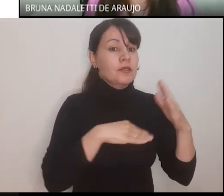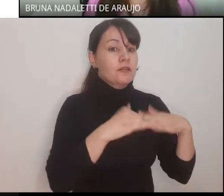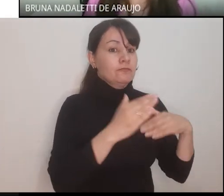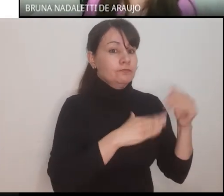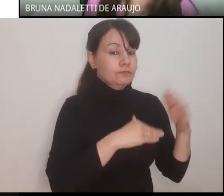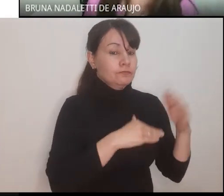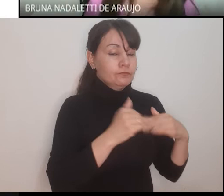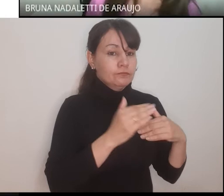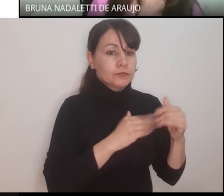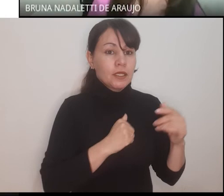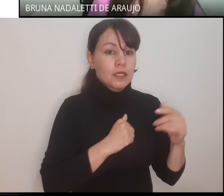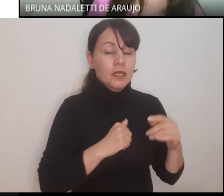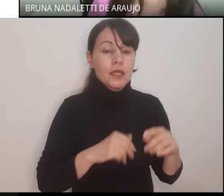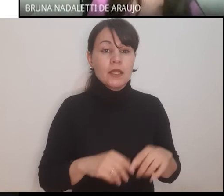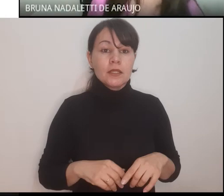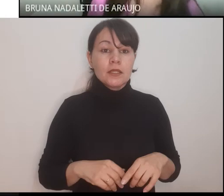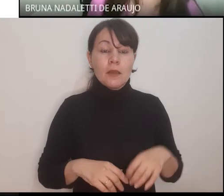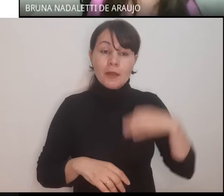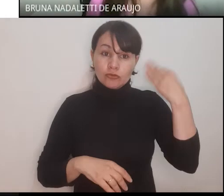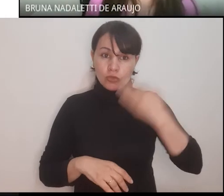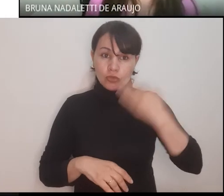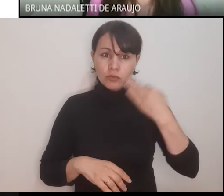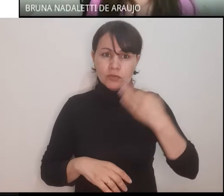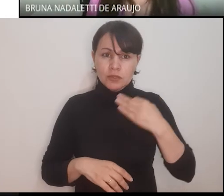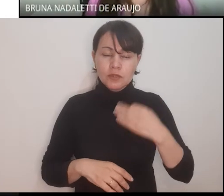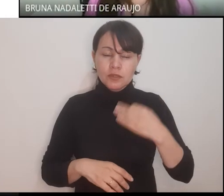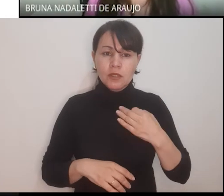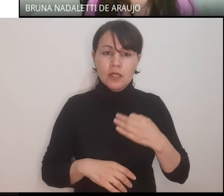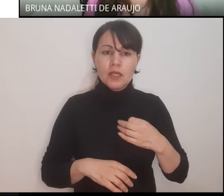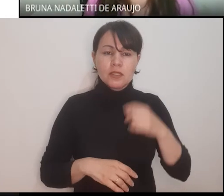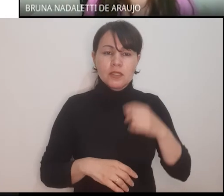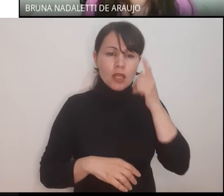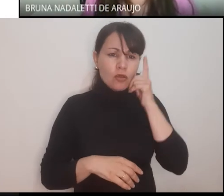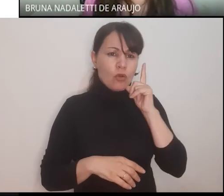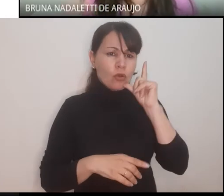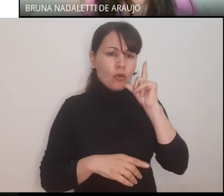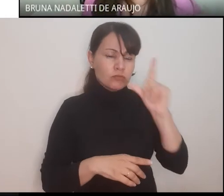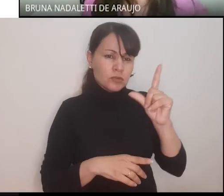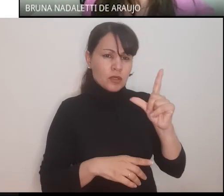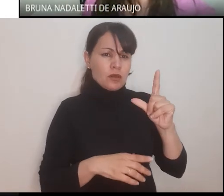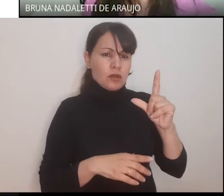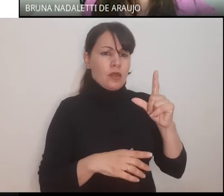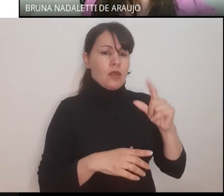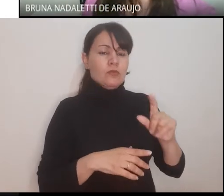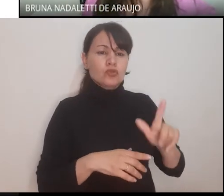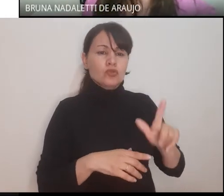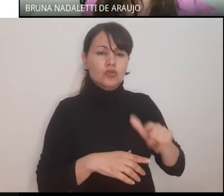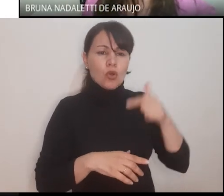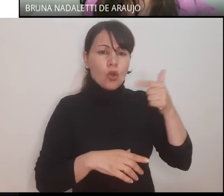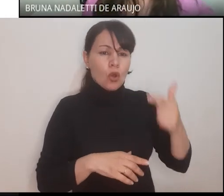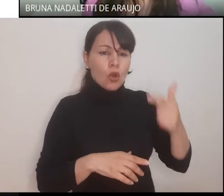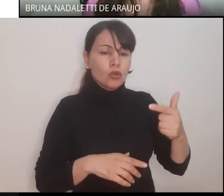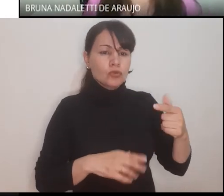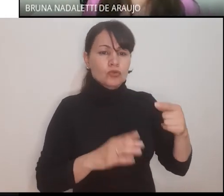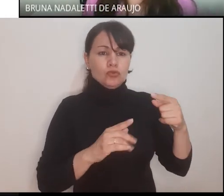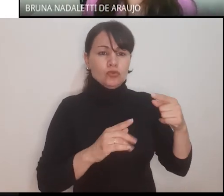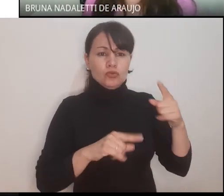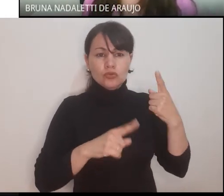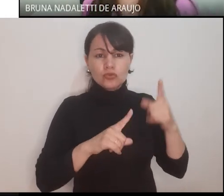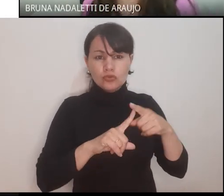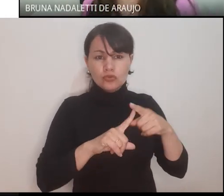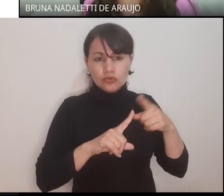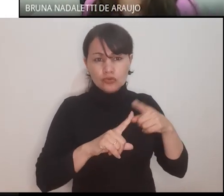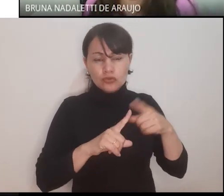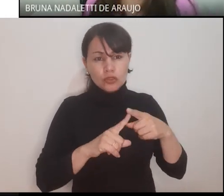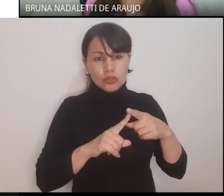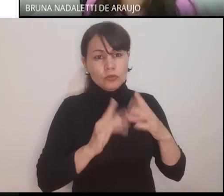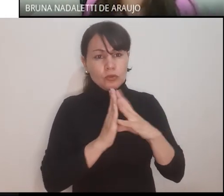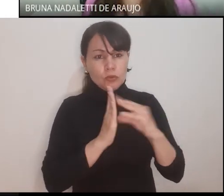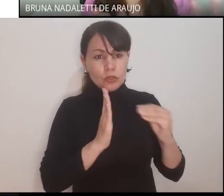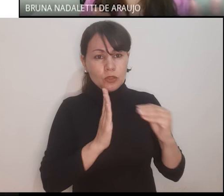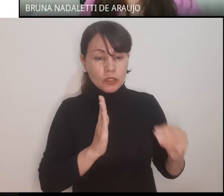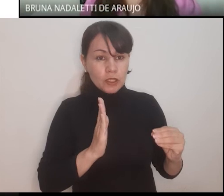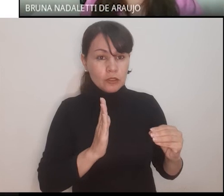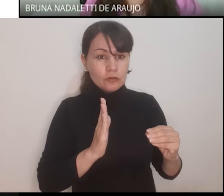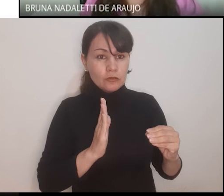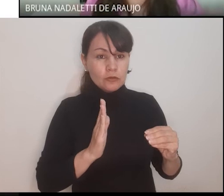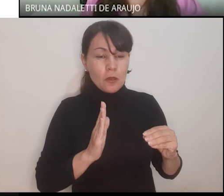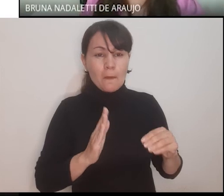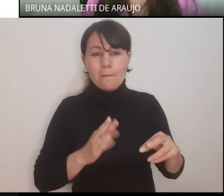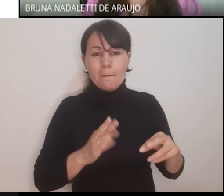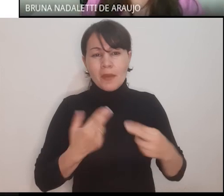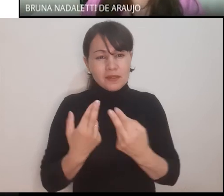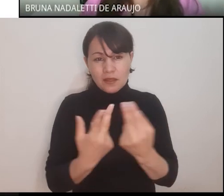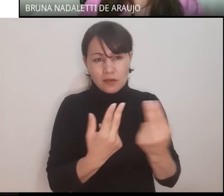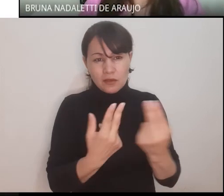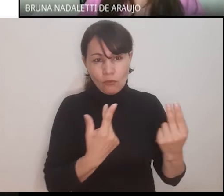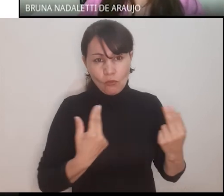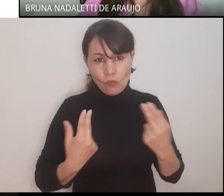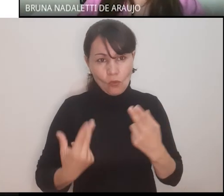aqui, mas com certeza no mercado nós encontramos diversos outros modelos, mas que basicamente a constituição